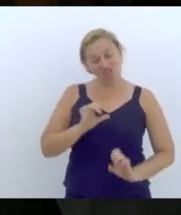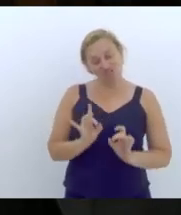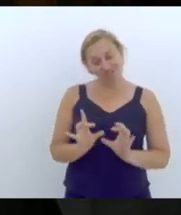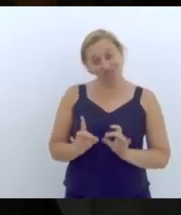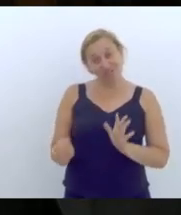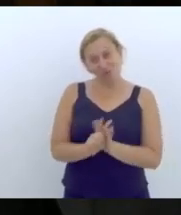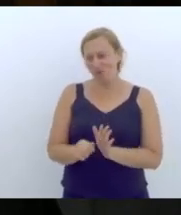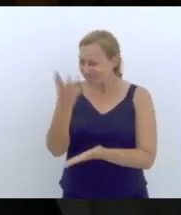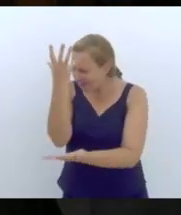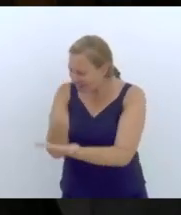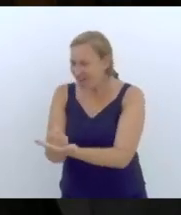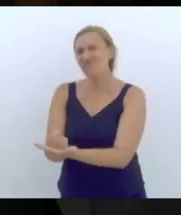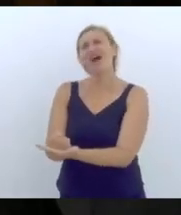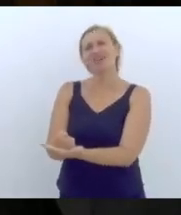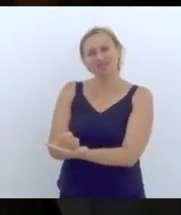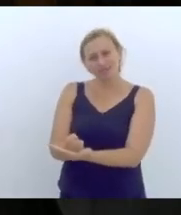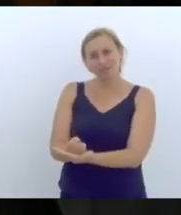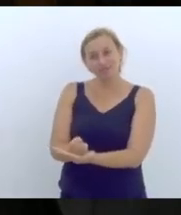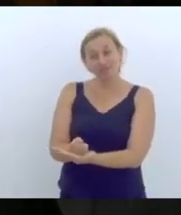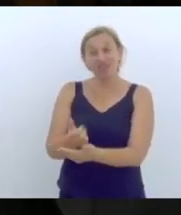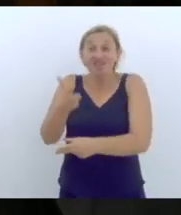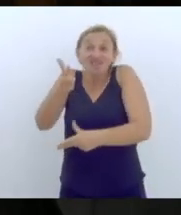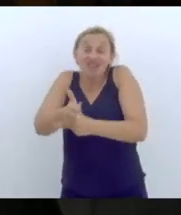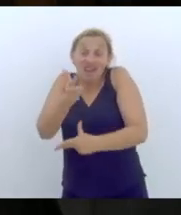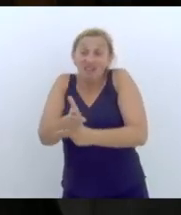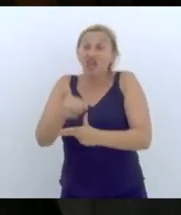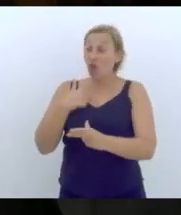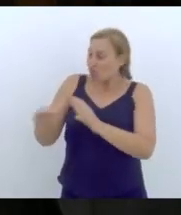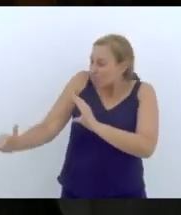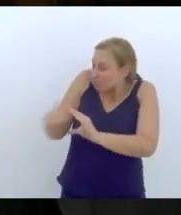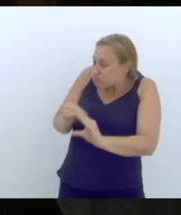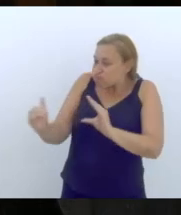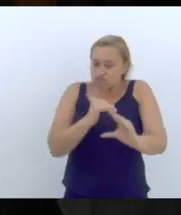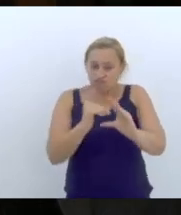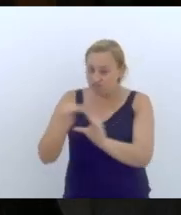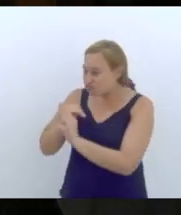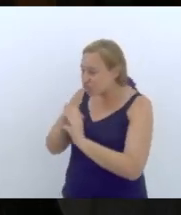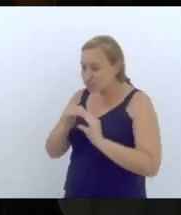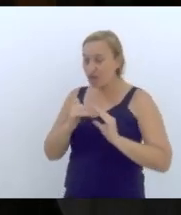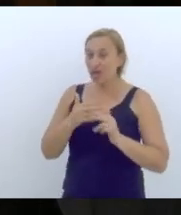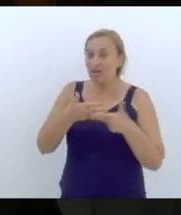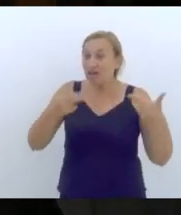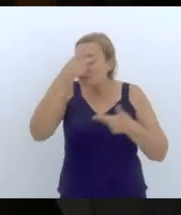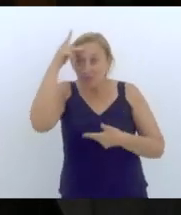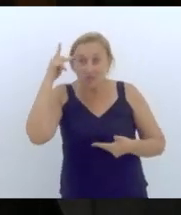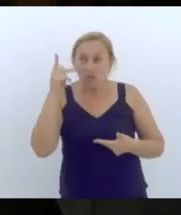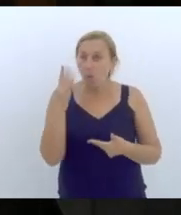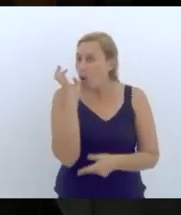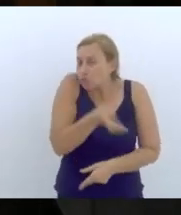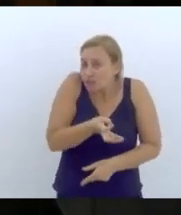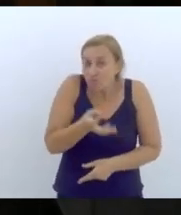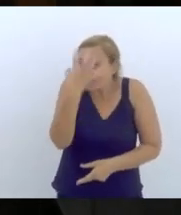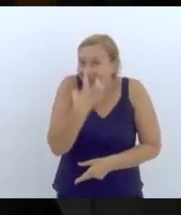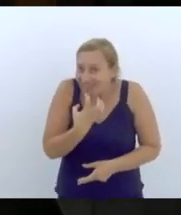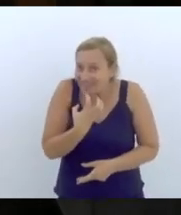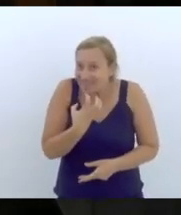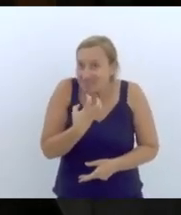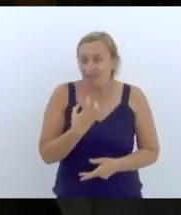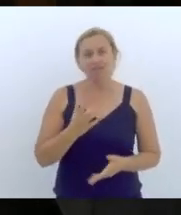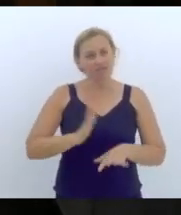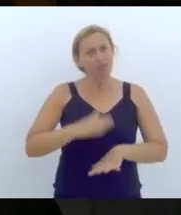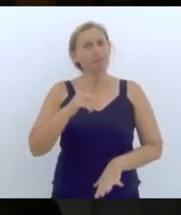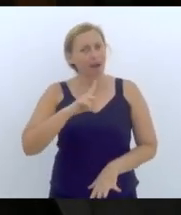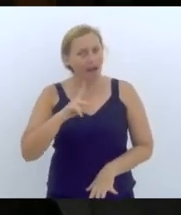Está gravado nos anais, está em vídeo, eu recebi o vídeo ontem de diversas pessoas, uma acusação gravíssima. Ah, e tem